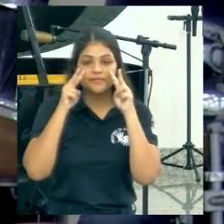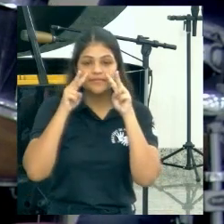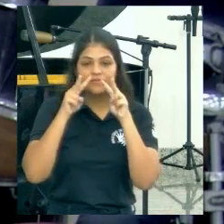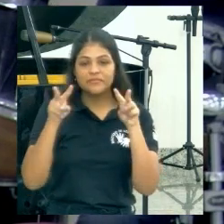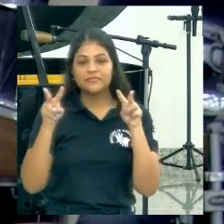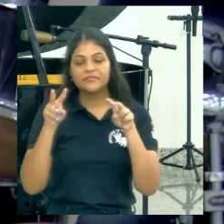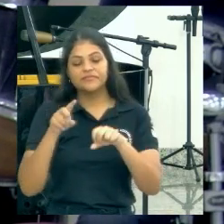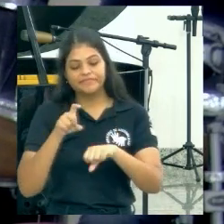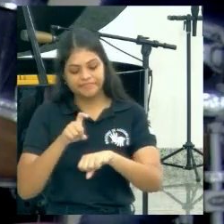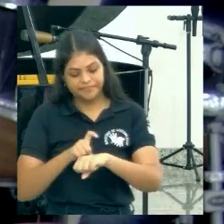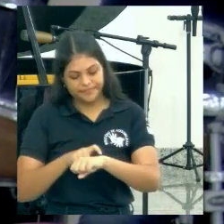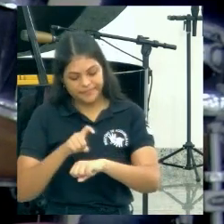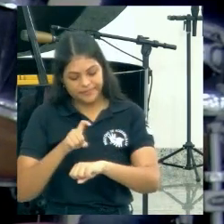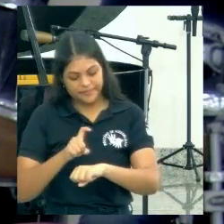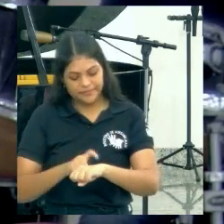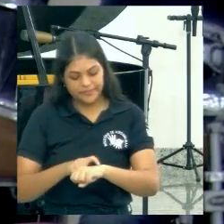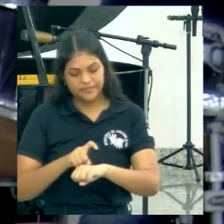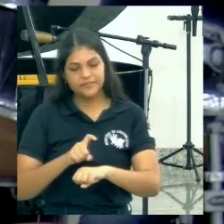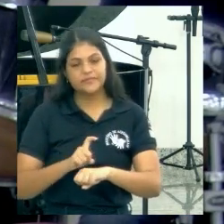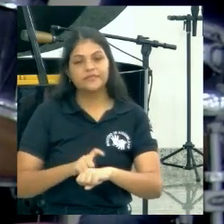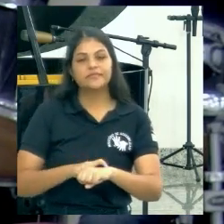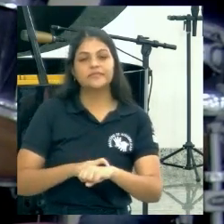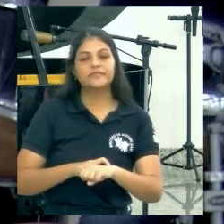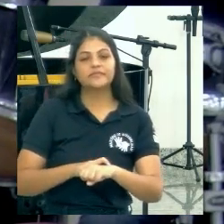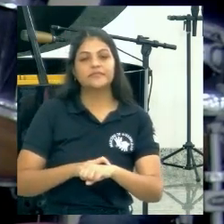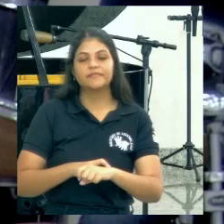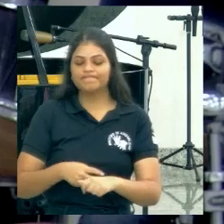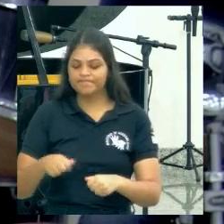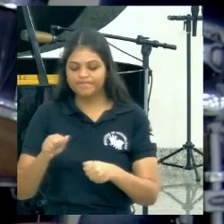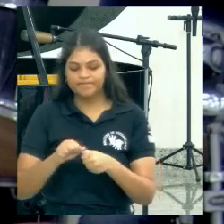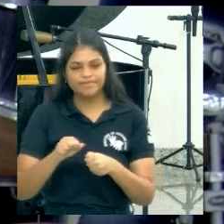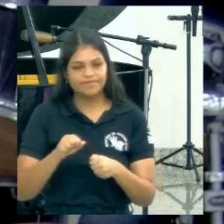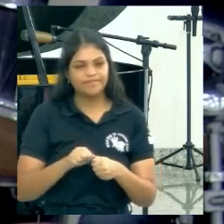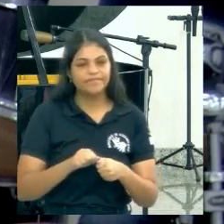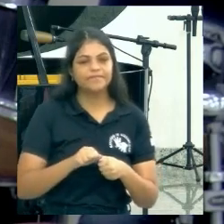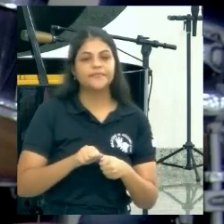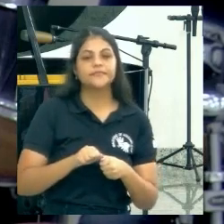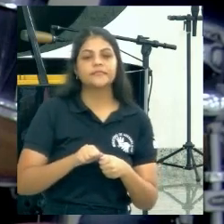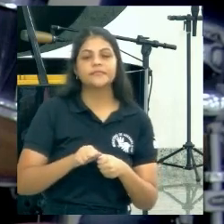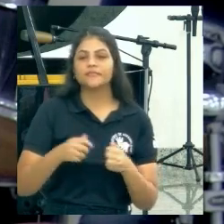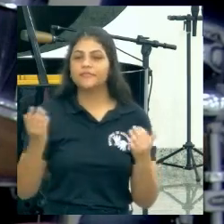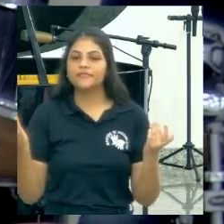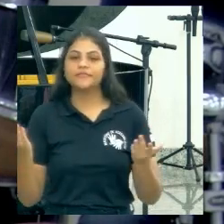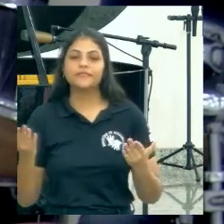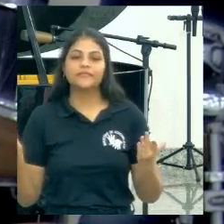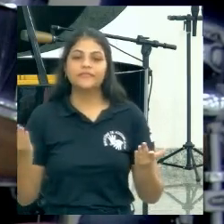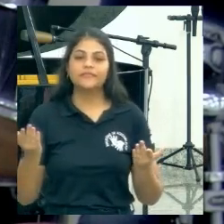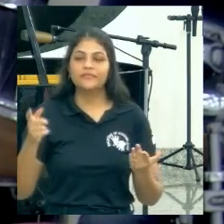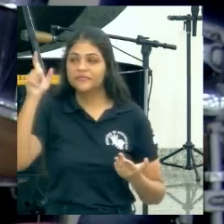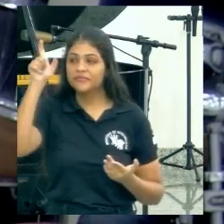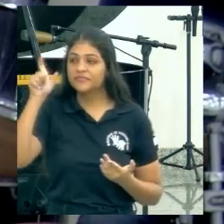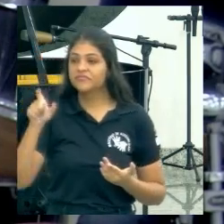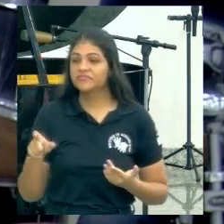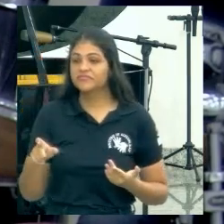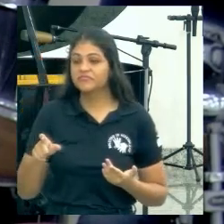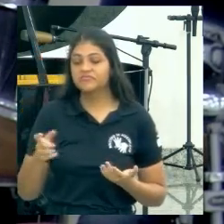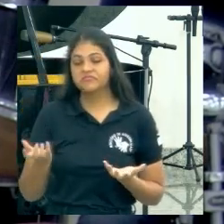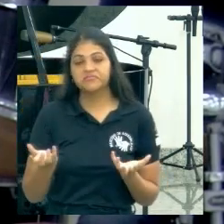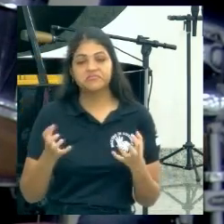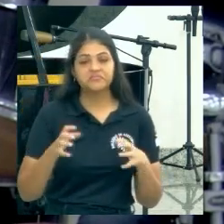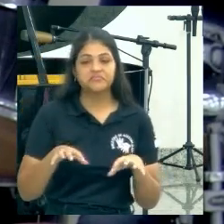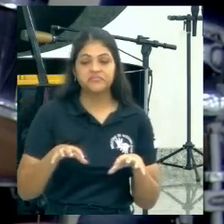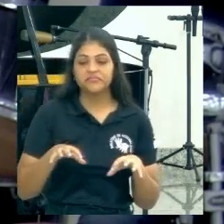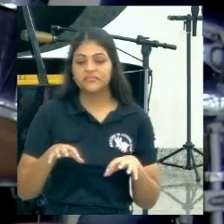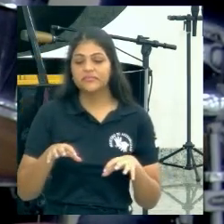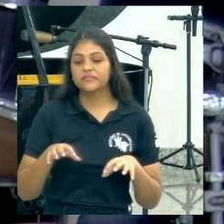tempo, quanto empenho, quanta dedicação, e hoje ele sequer me liga, sequer fala comigo, acha que tudo